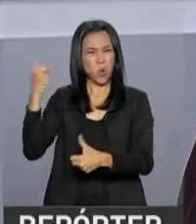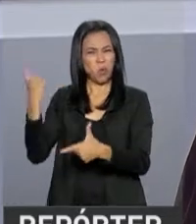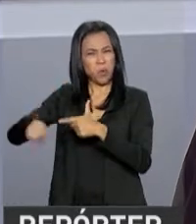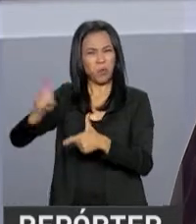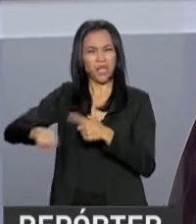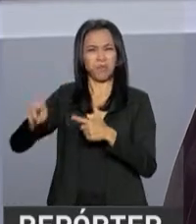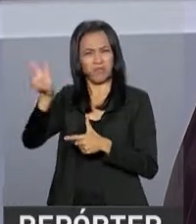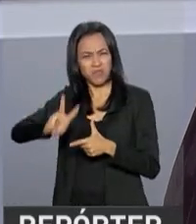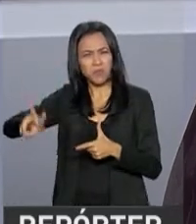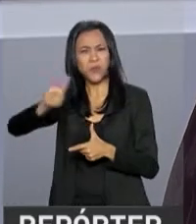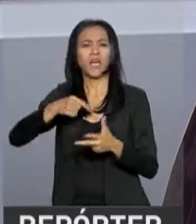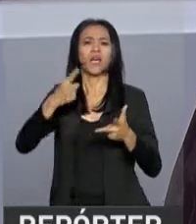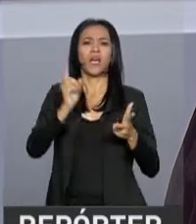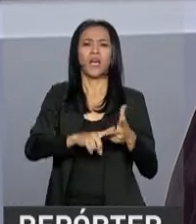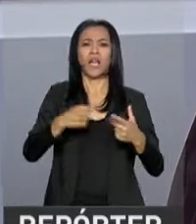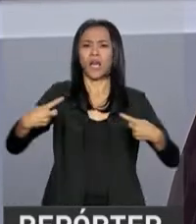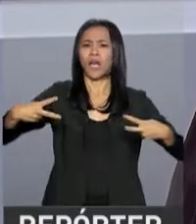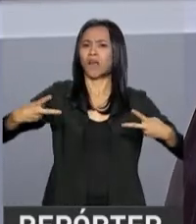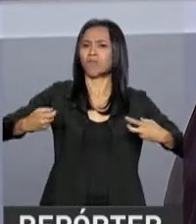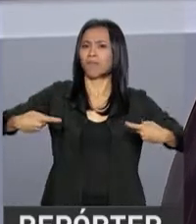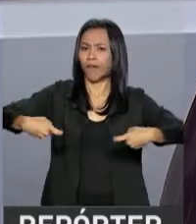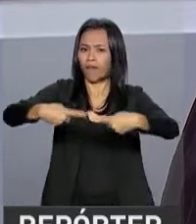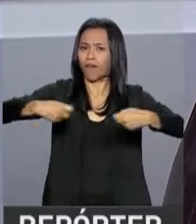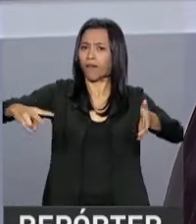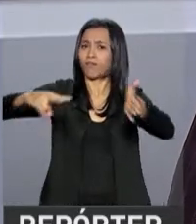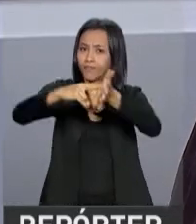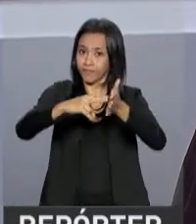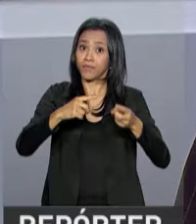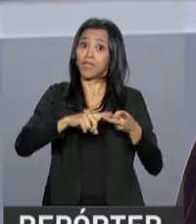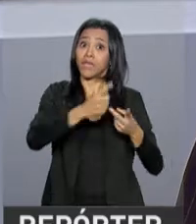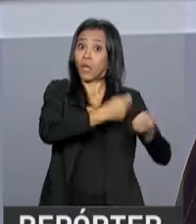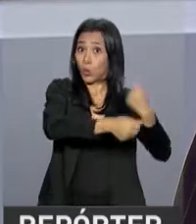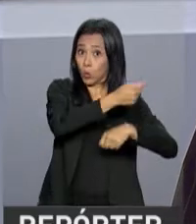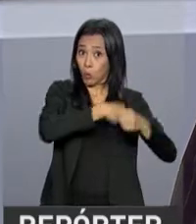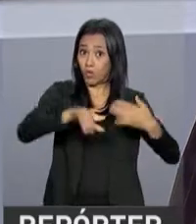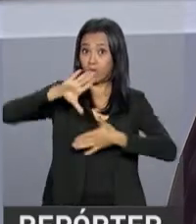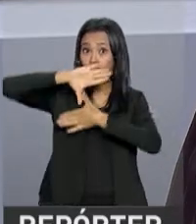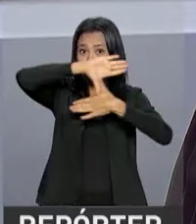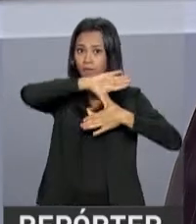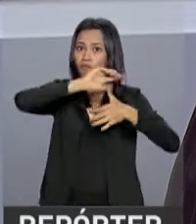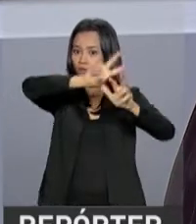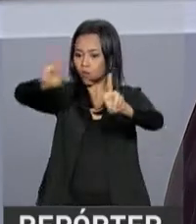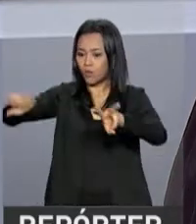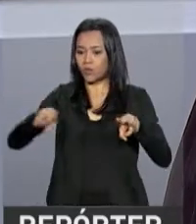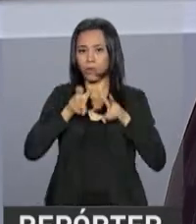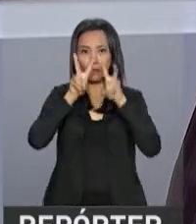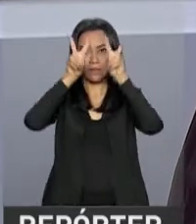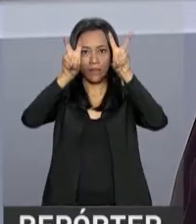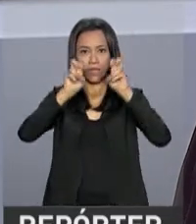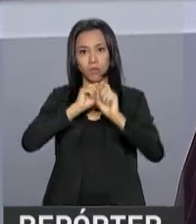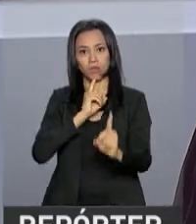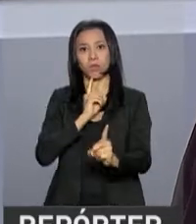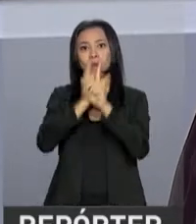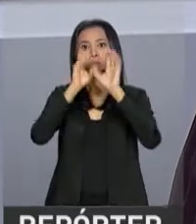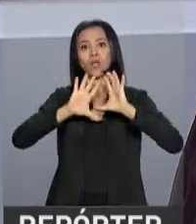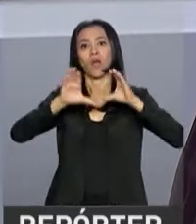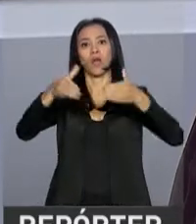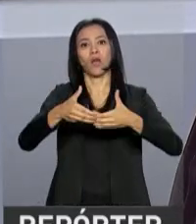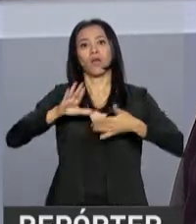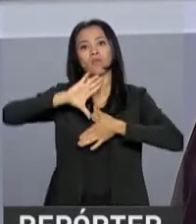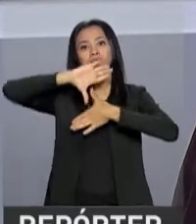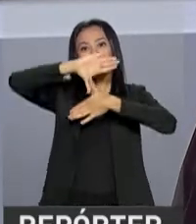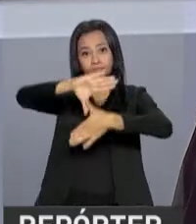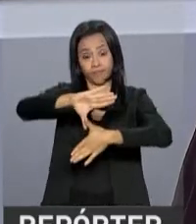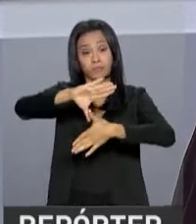ataques na síria ea economia no continente foram alguns dos assuntos em destaque na oitava cúpula das américas e o